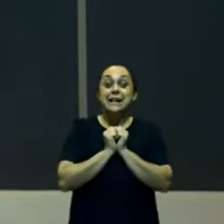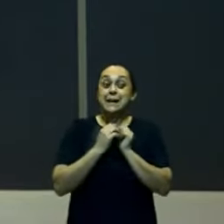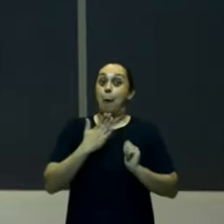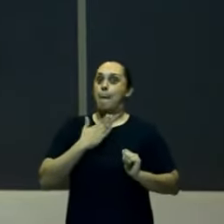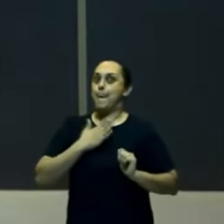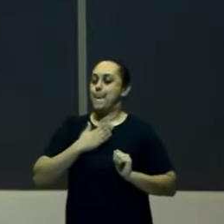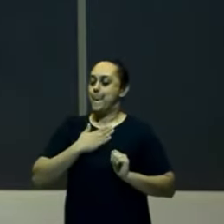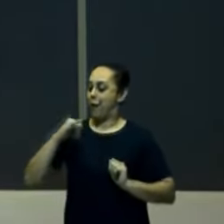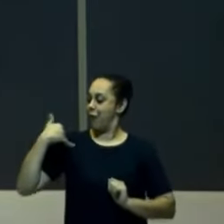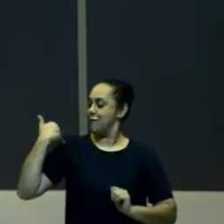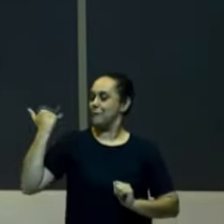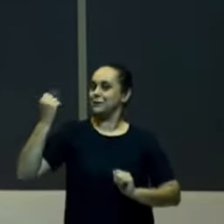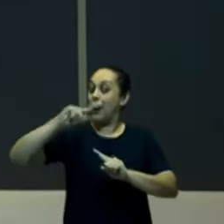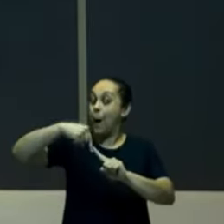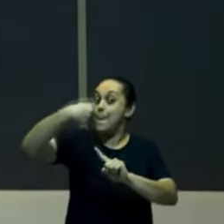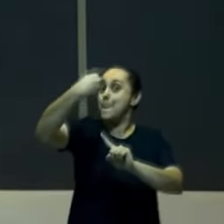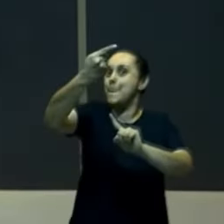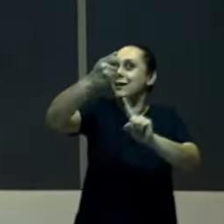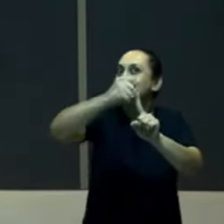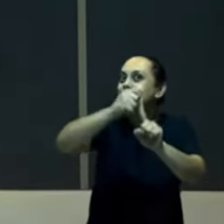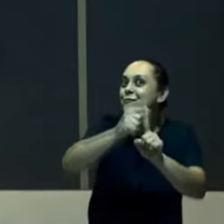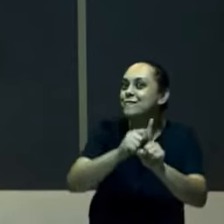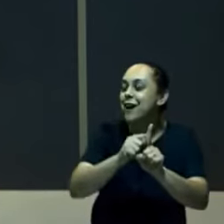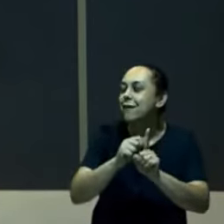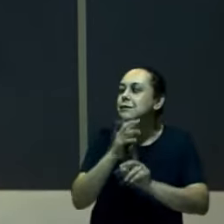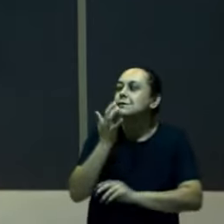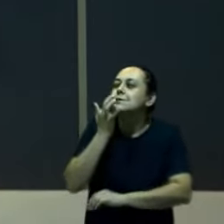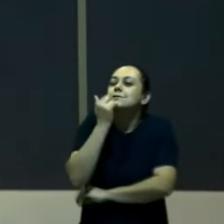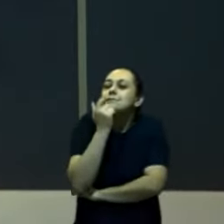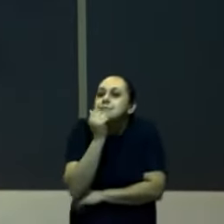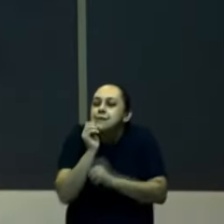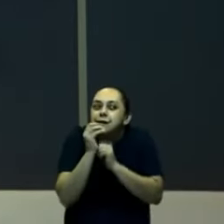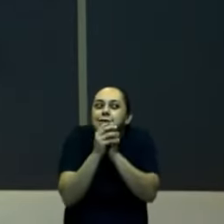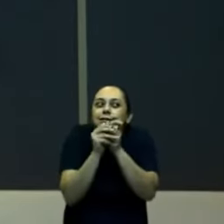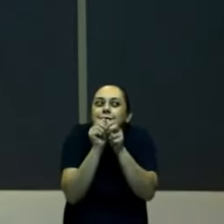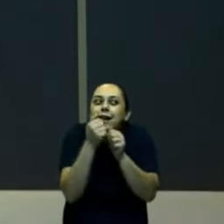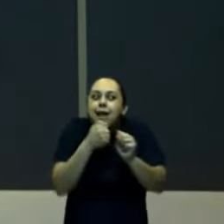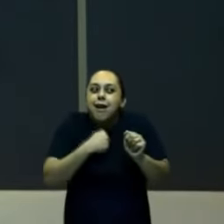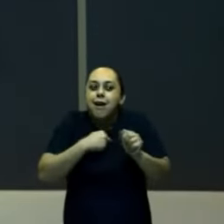Eu vou dar um presente para ela, para ele,